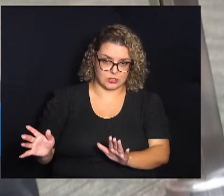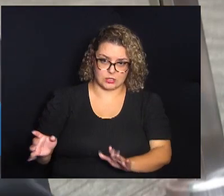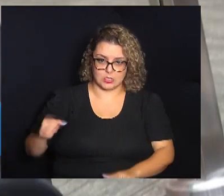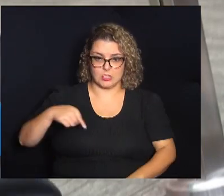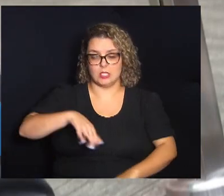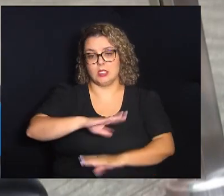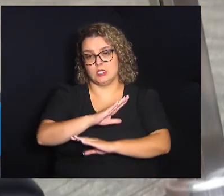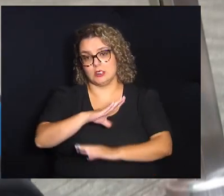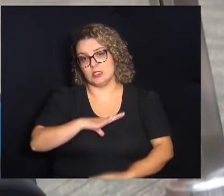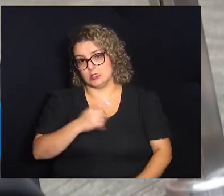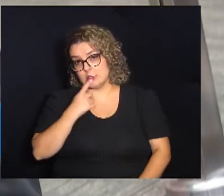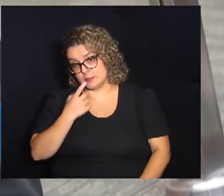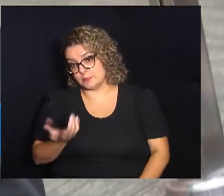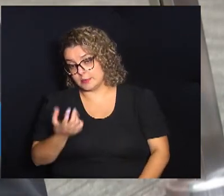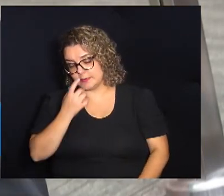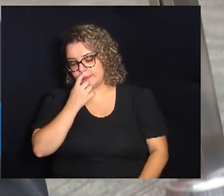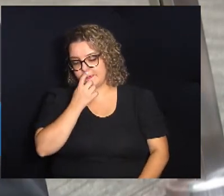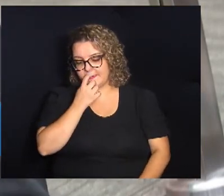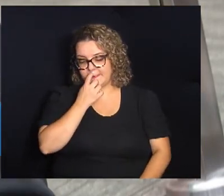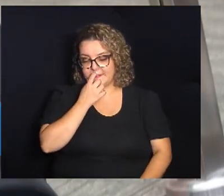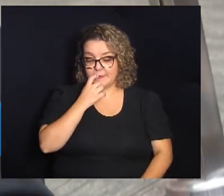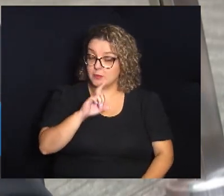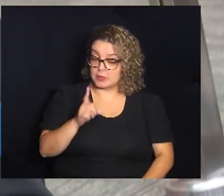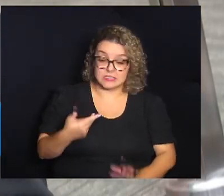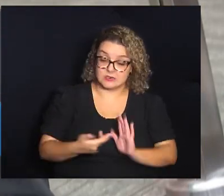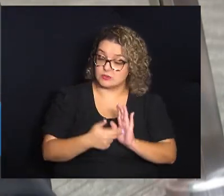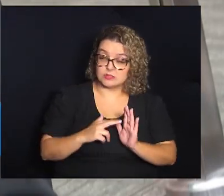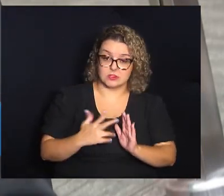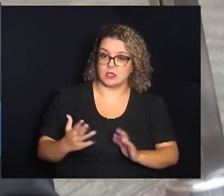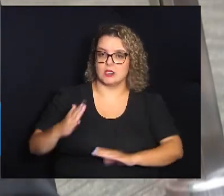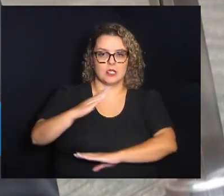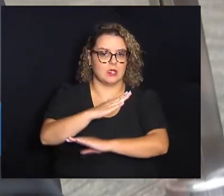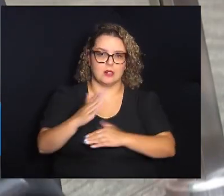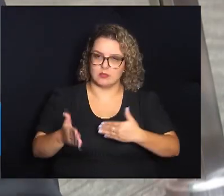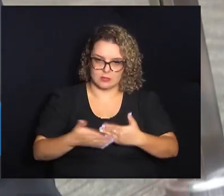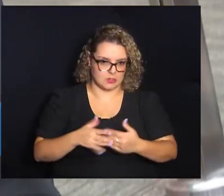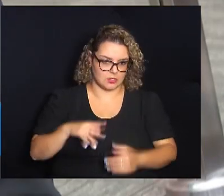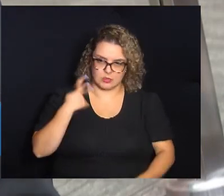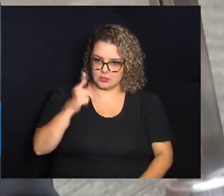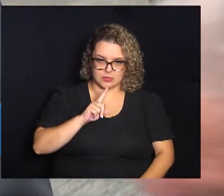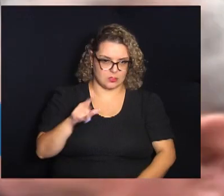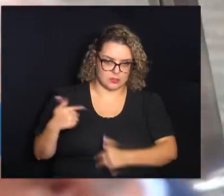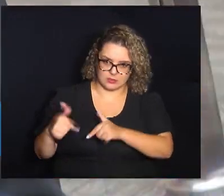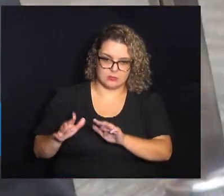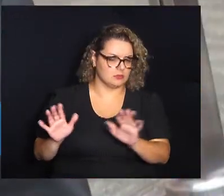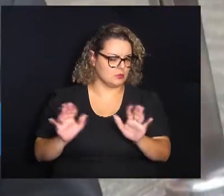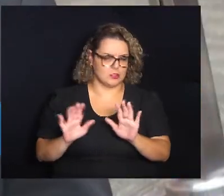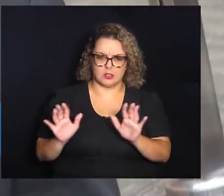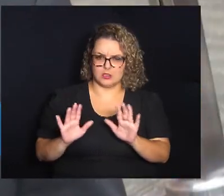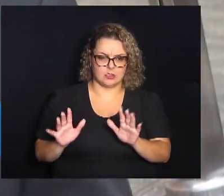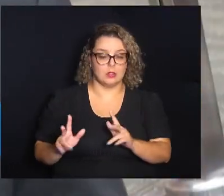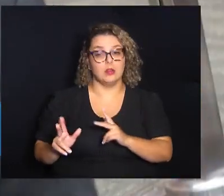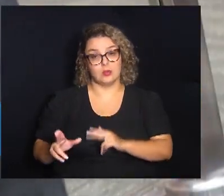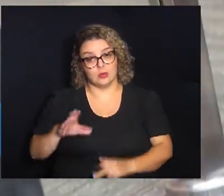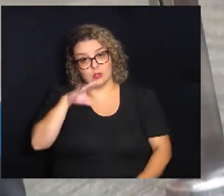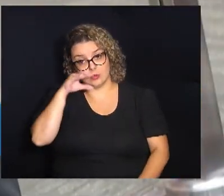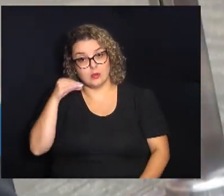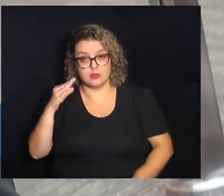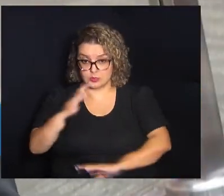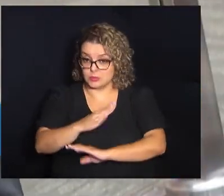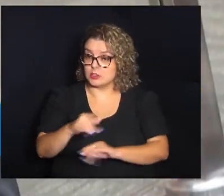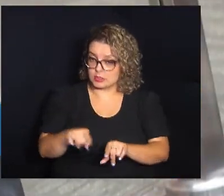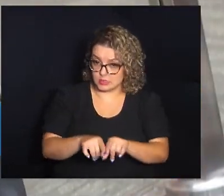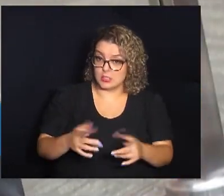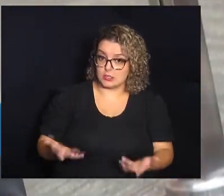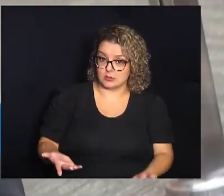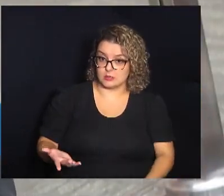Câmara Municipal. Mas isso não significa que a Câmara esteja fechada e que os vereadores não estejam trabalhando, assim como os funcionários da casa.